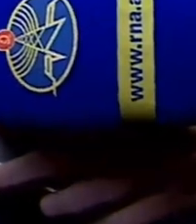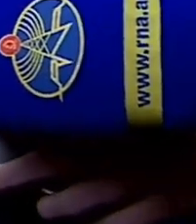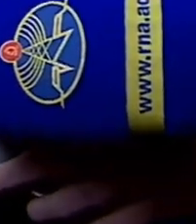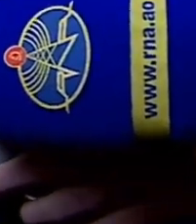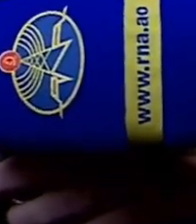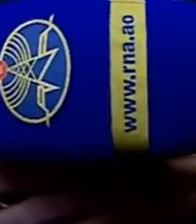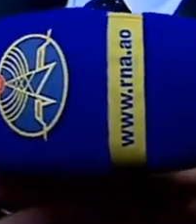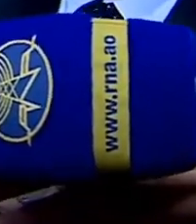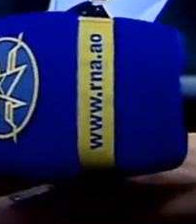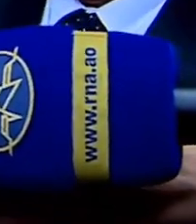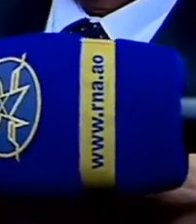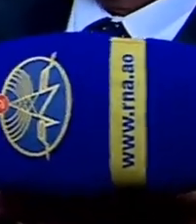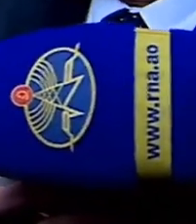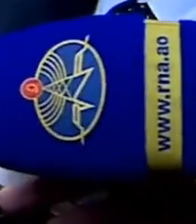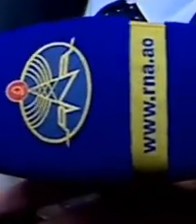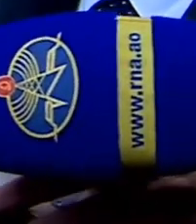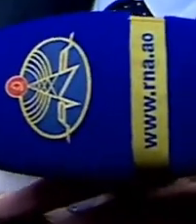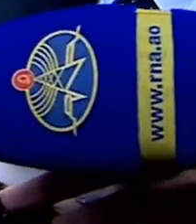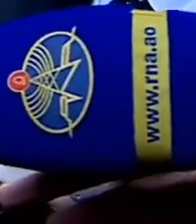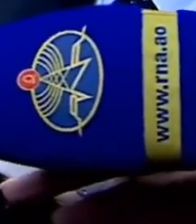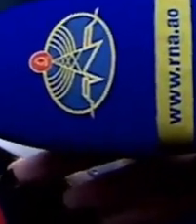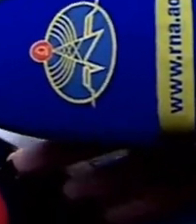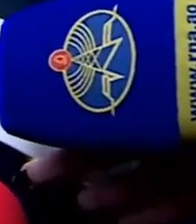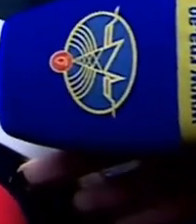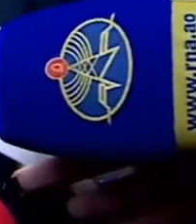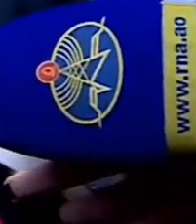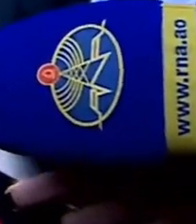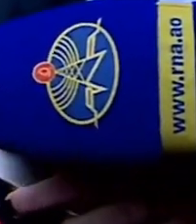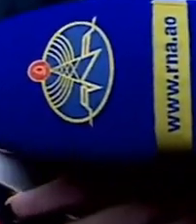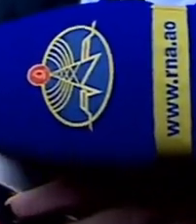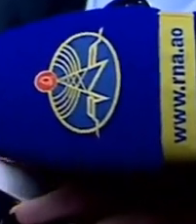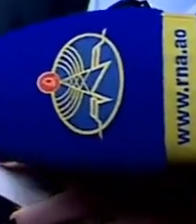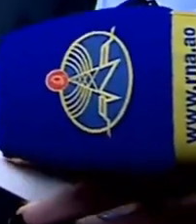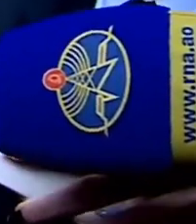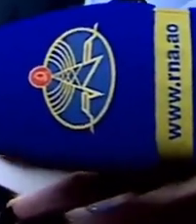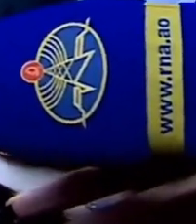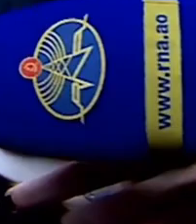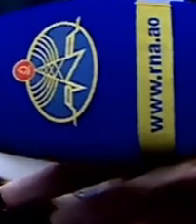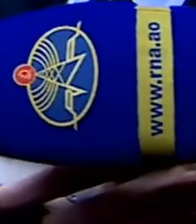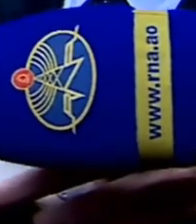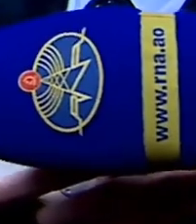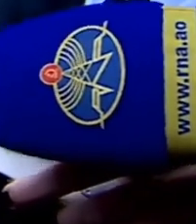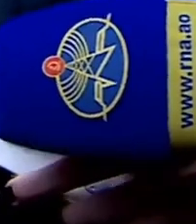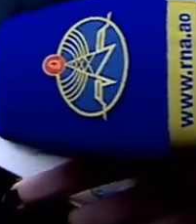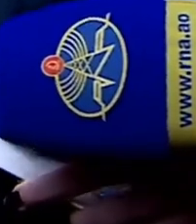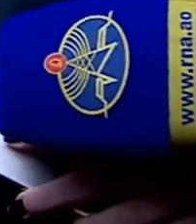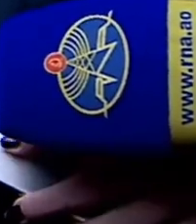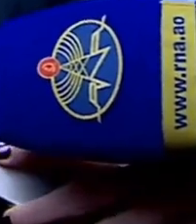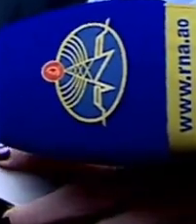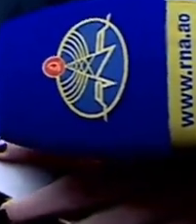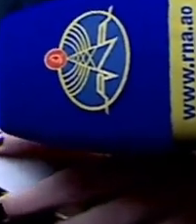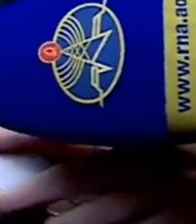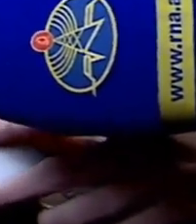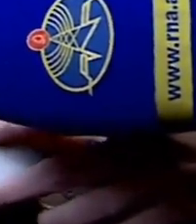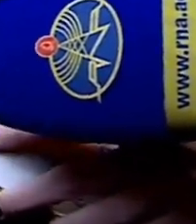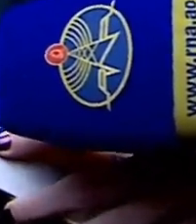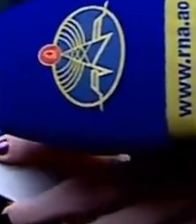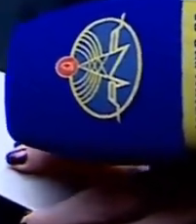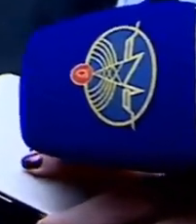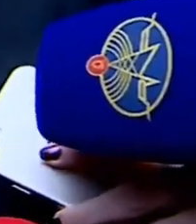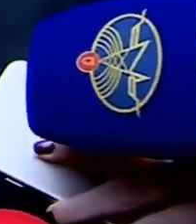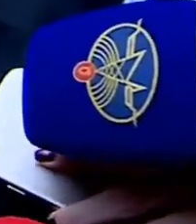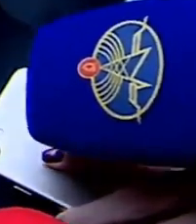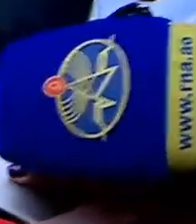por meio do deputado vai sair então tivemos oportunidade de ter um bom diálogo e agora vamos pra